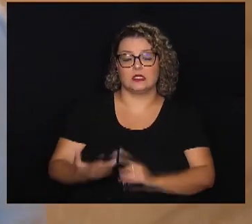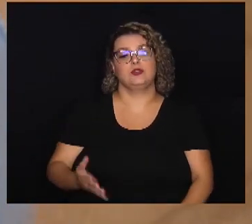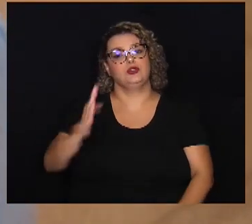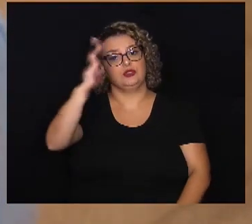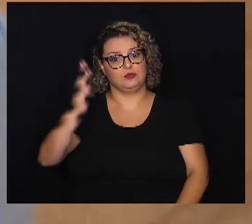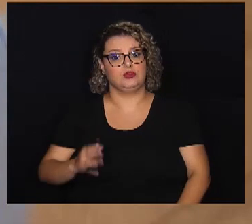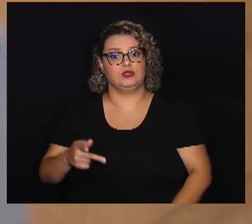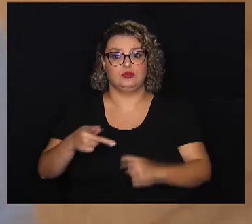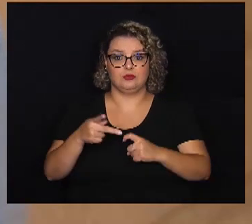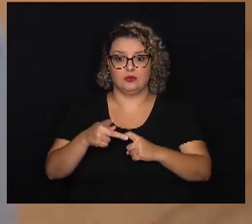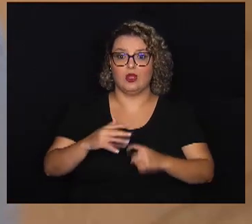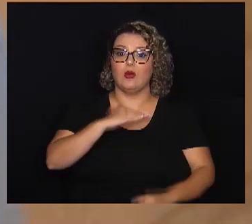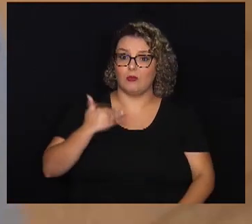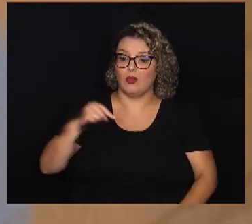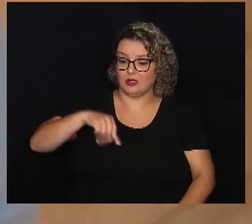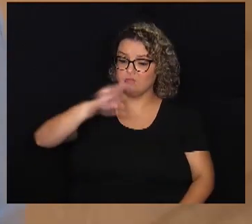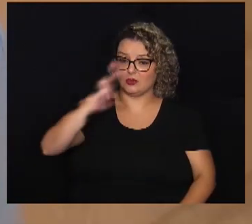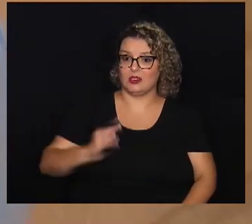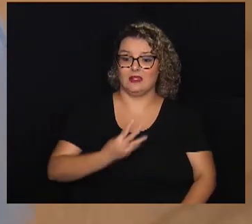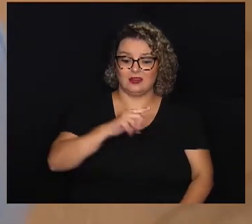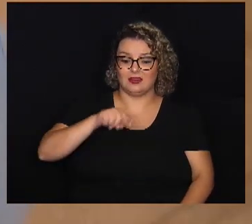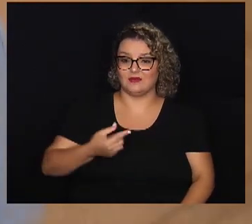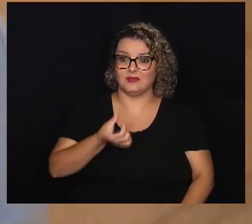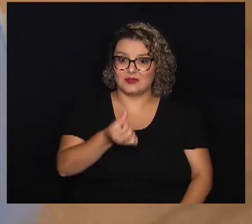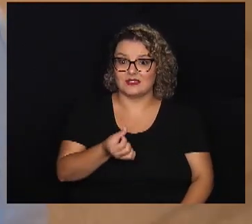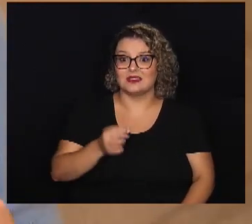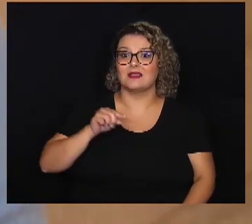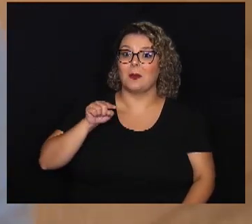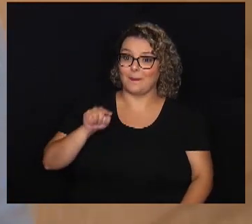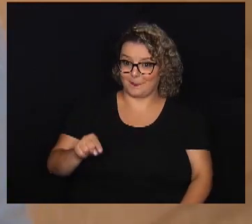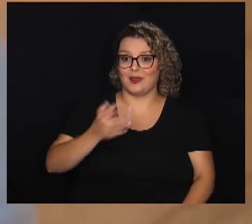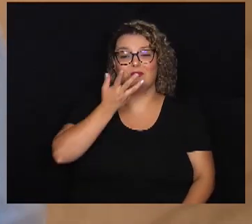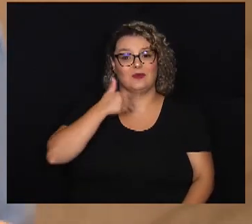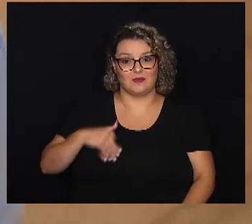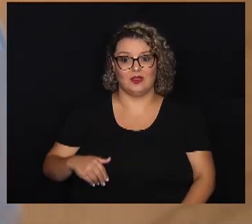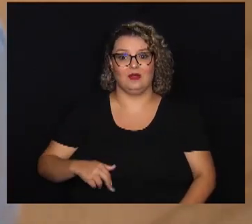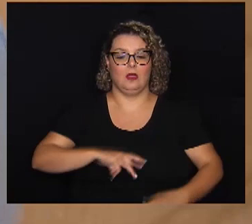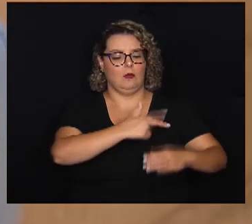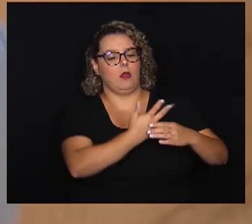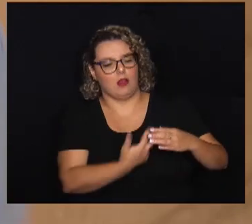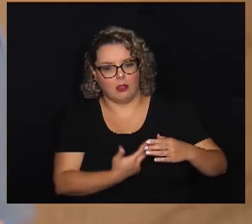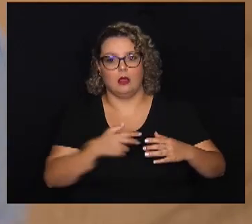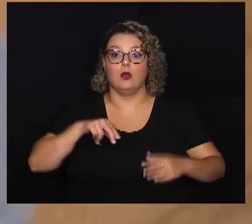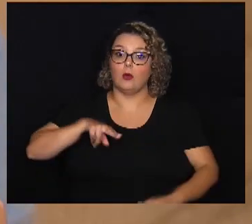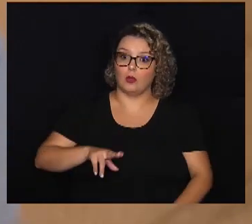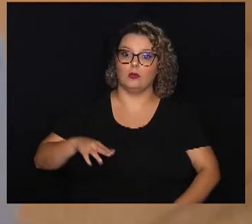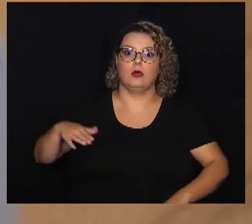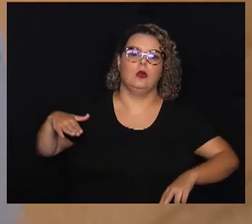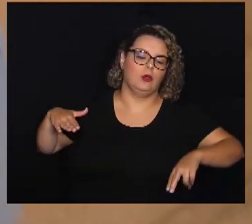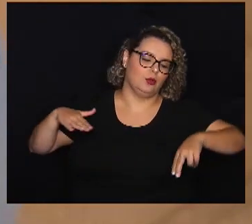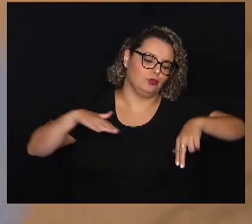no Brasil todos os anos 3,6 mil crianças vítimas de afogamento ou atropelamento e